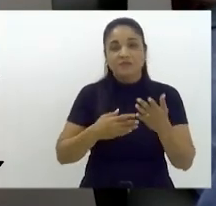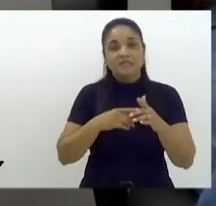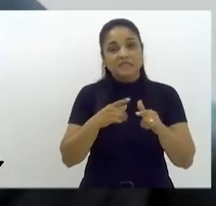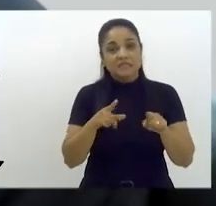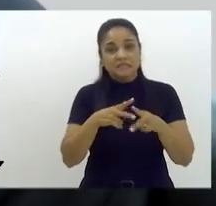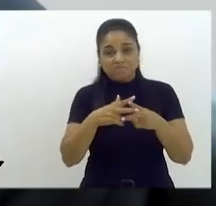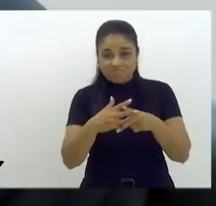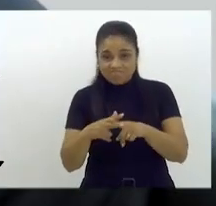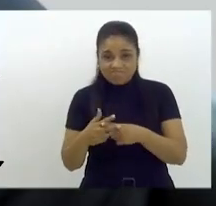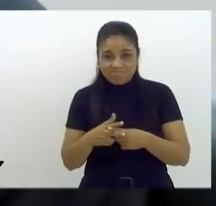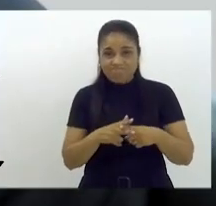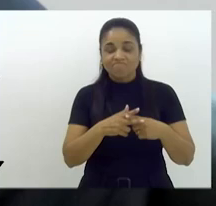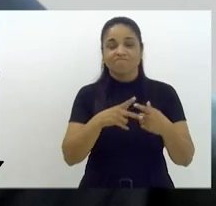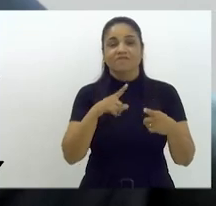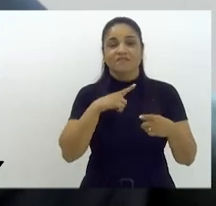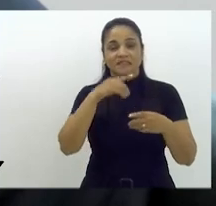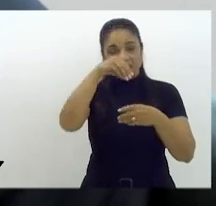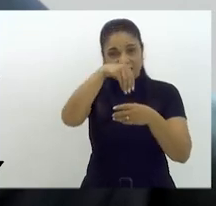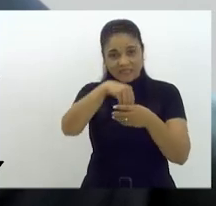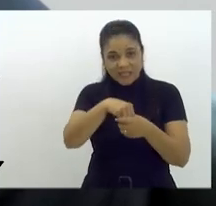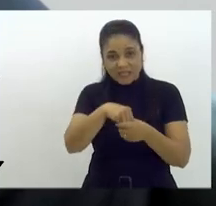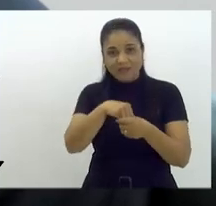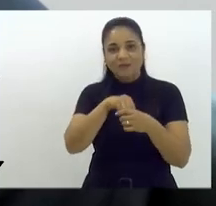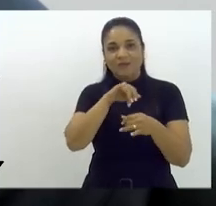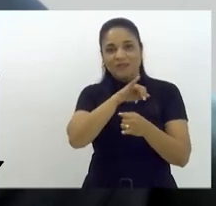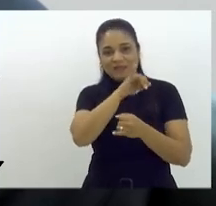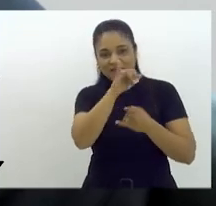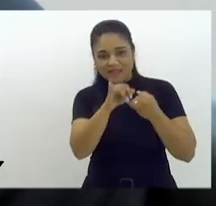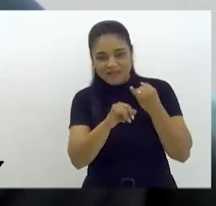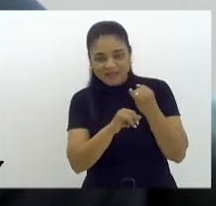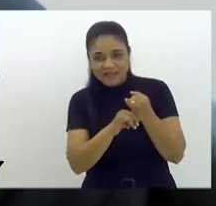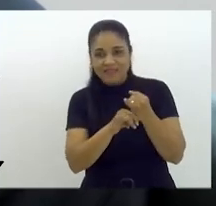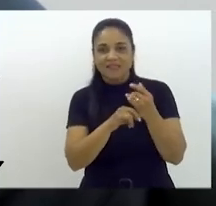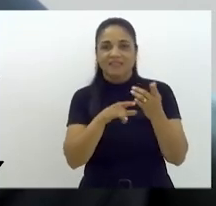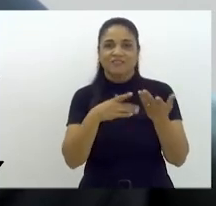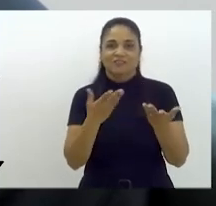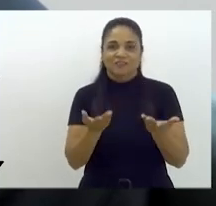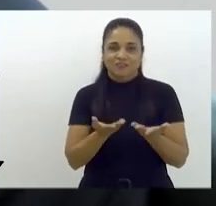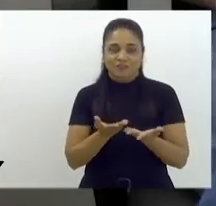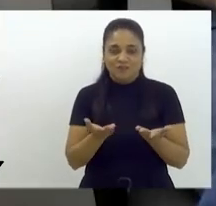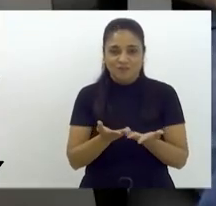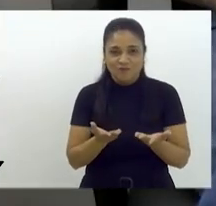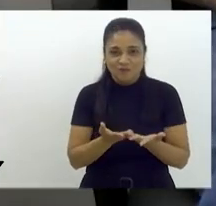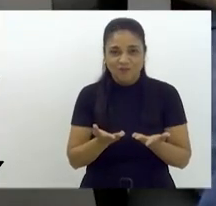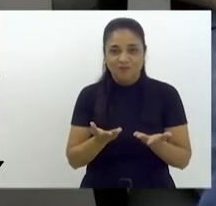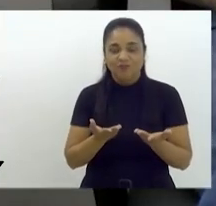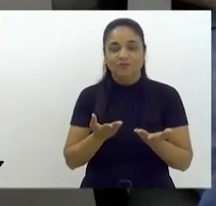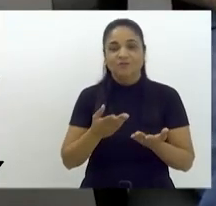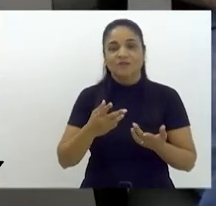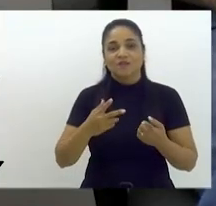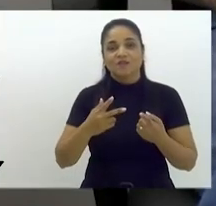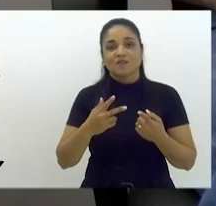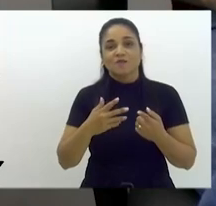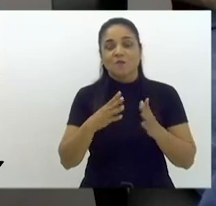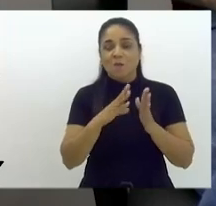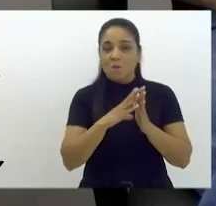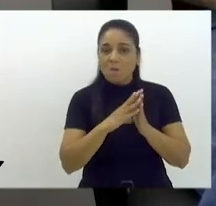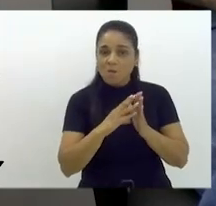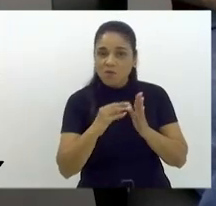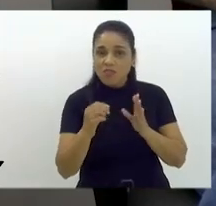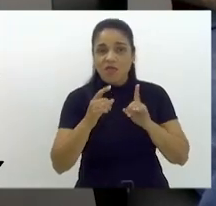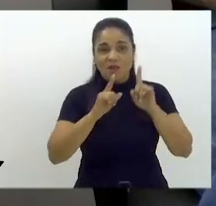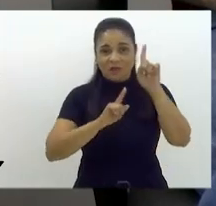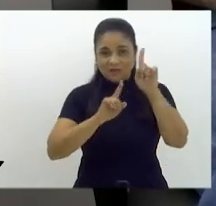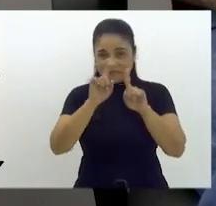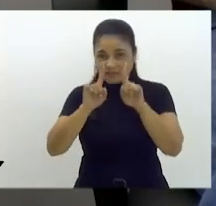Celebrai Premium lá dentro para a gente poder trabalhando na data de hoje e não temos né então o modelo licitatório também